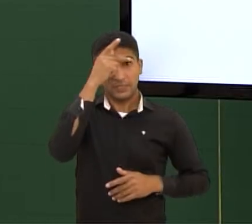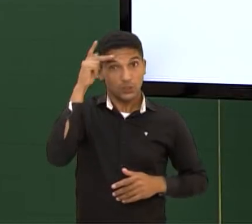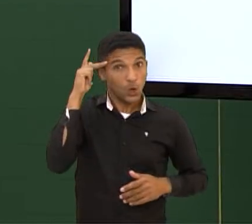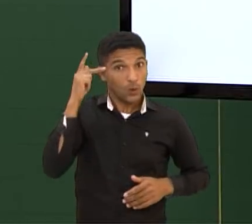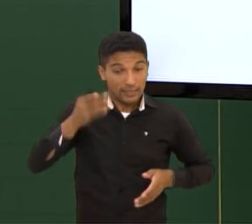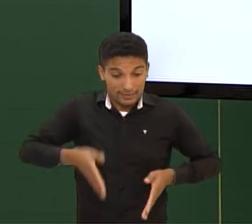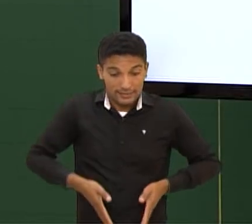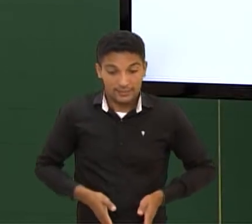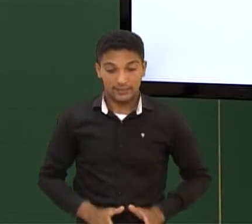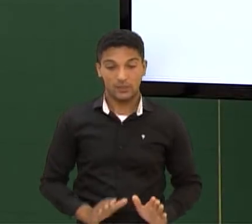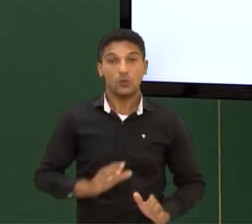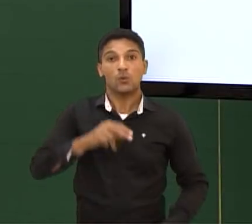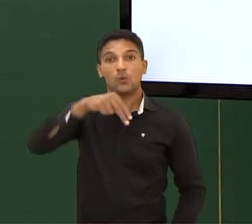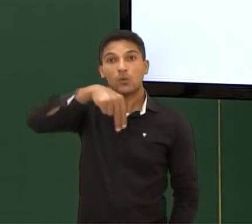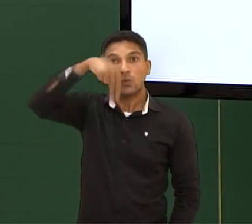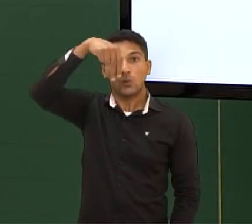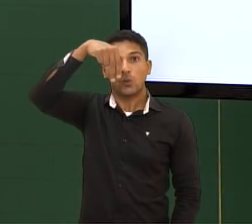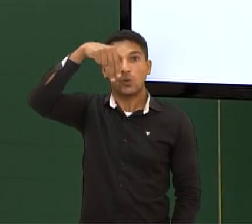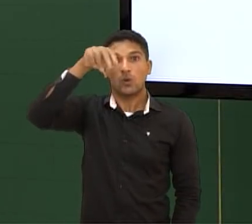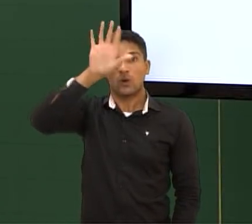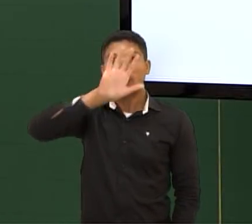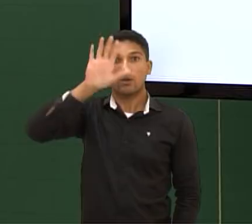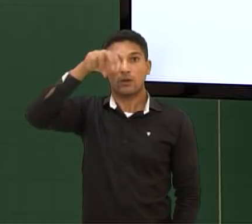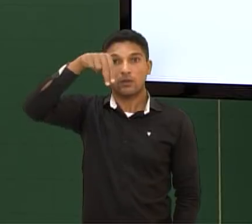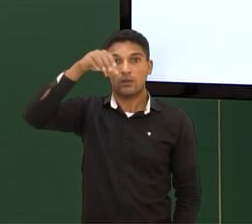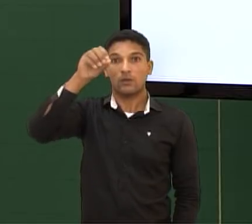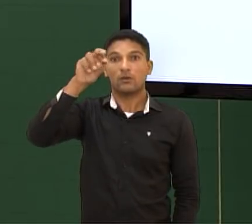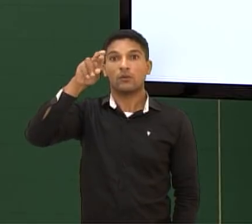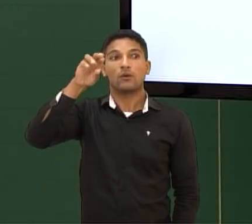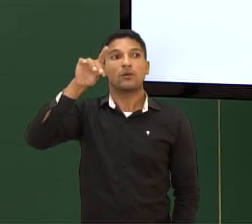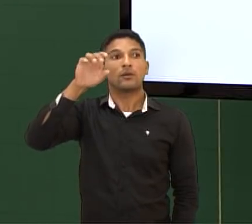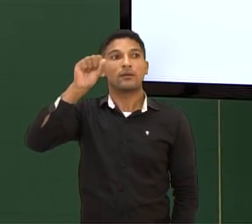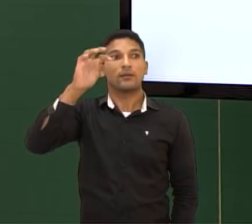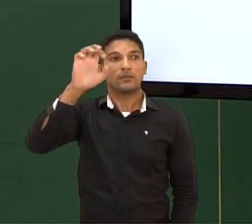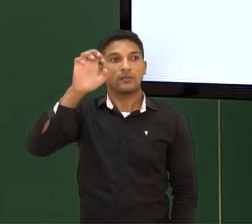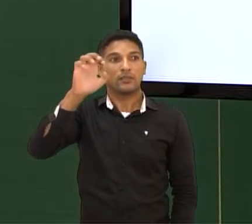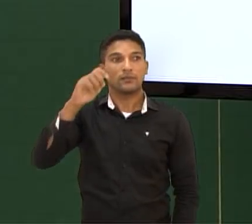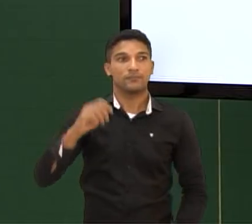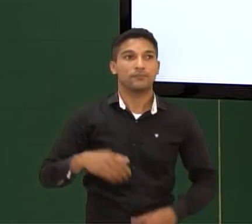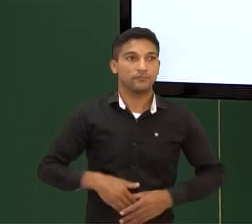Nordeste, certo? Então, como que eu faço? Se eu sei que tudo, ou seja,